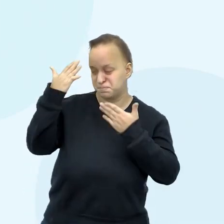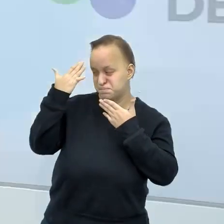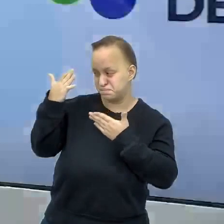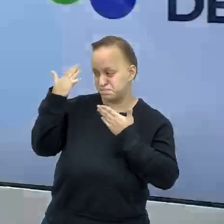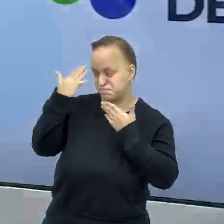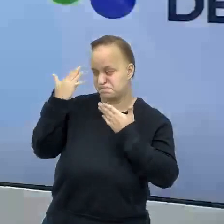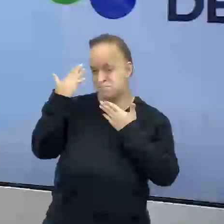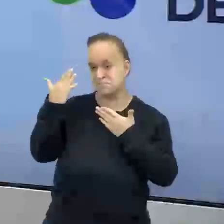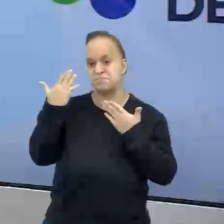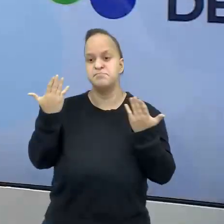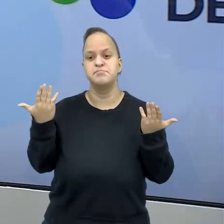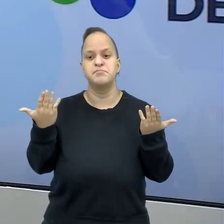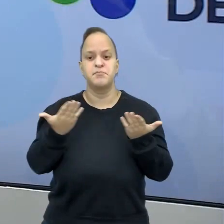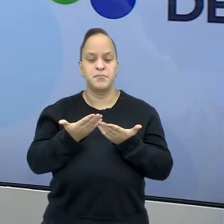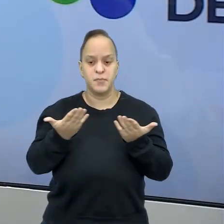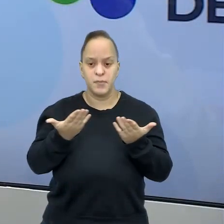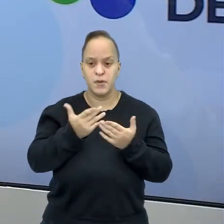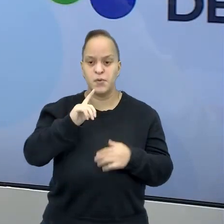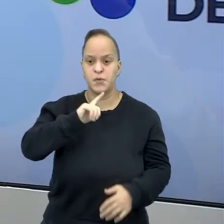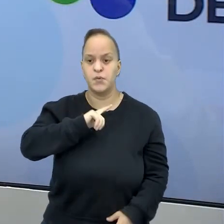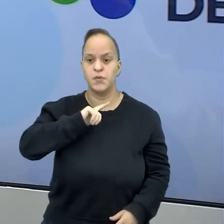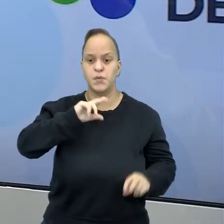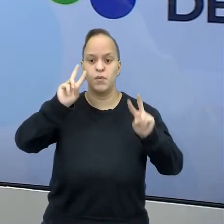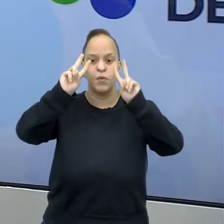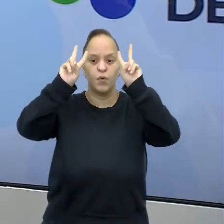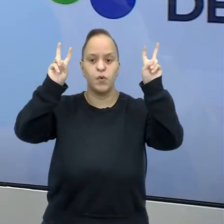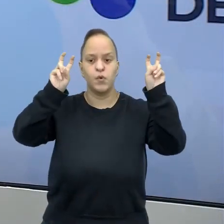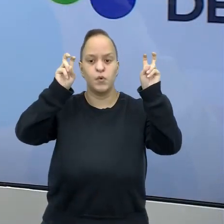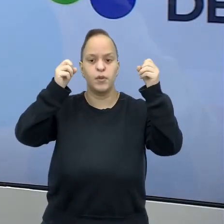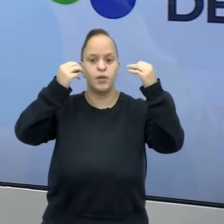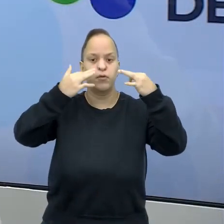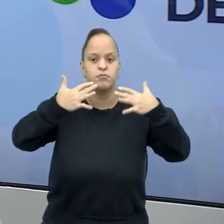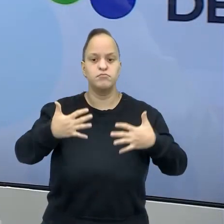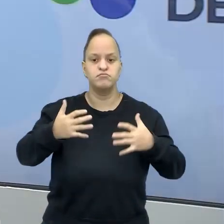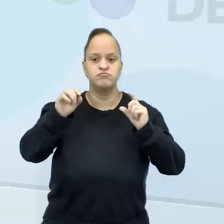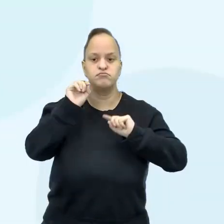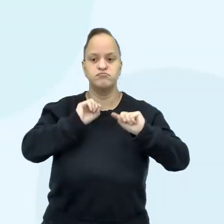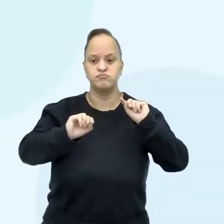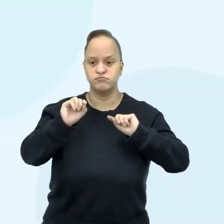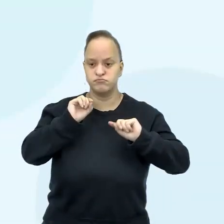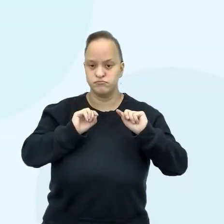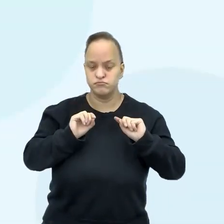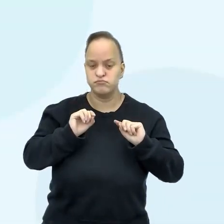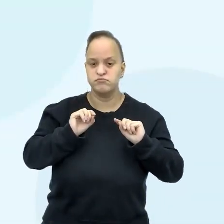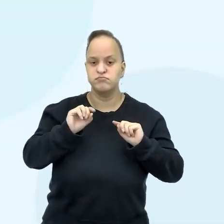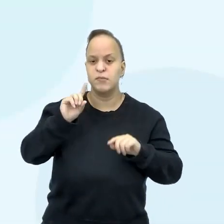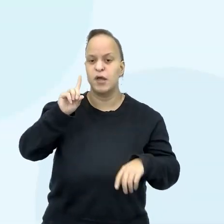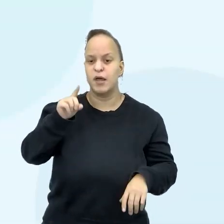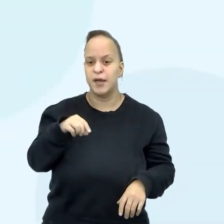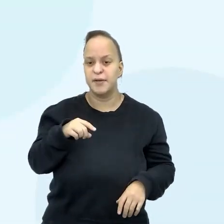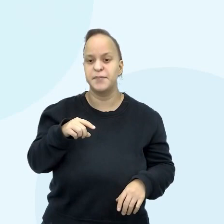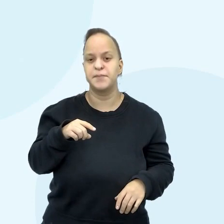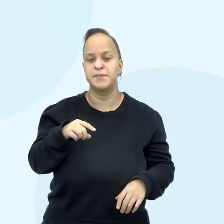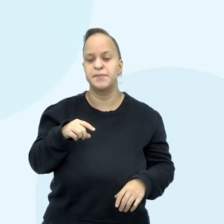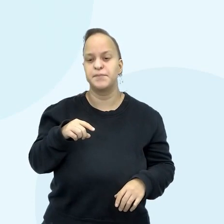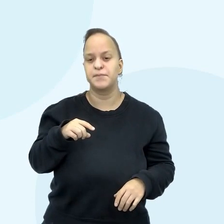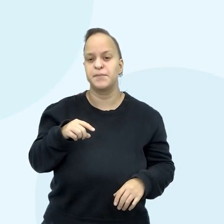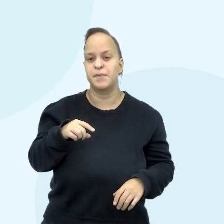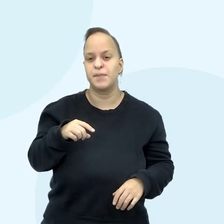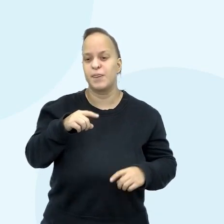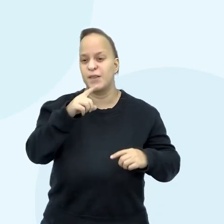Terezinha. Então, nós vamos falar agora do tema, né? Qual que é o nosso tema de hoje? O tempo de meia-vida do